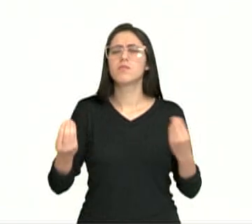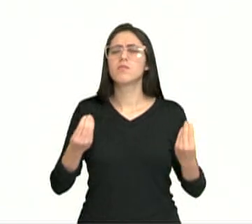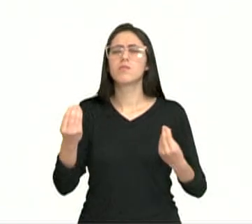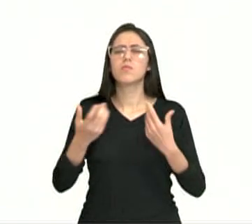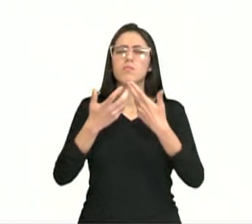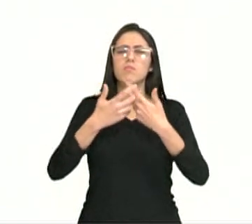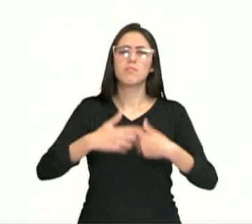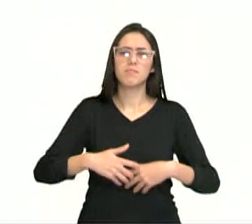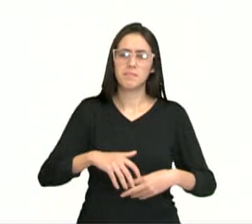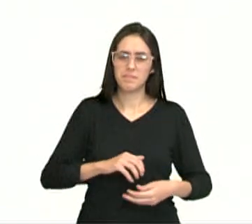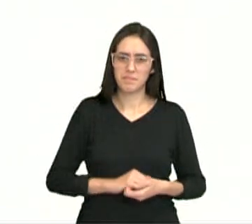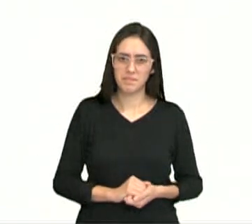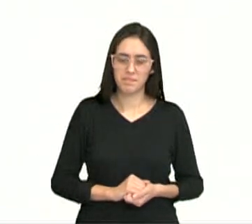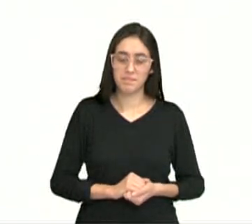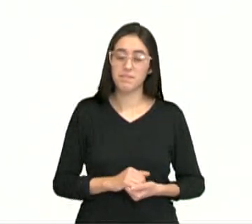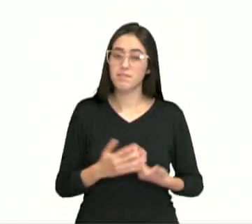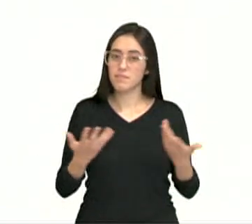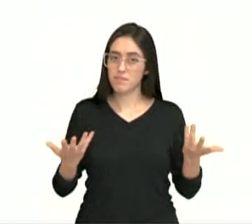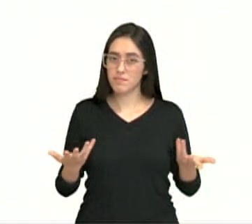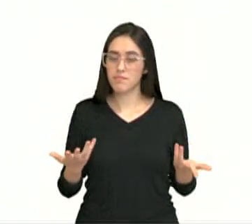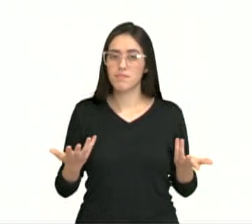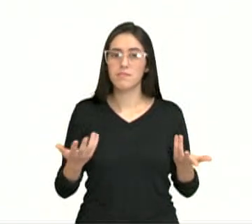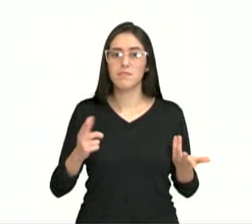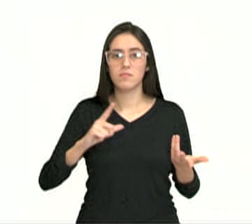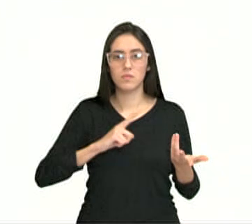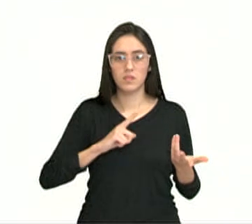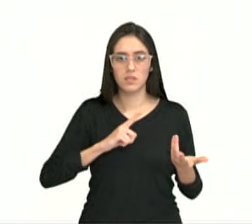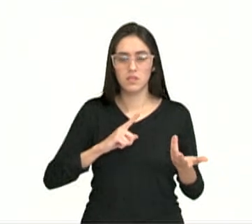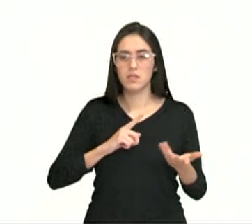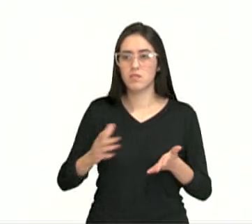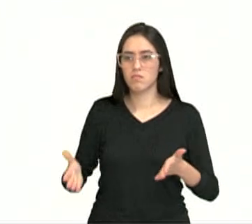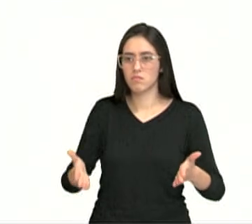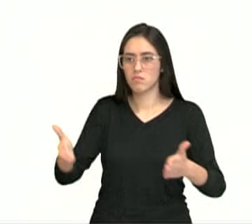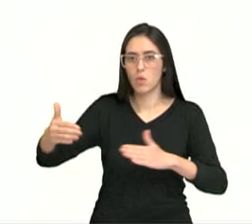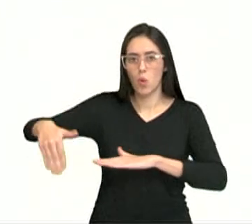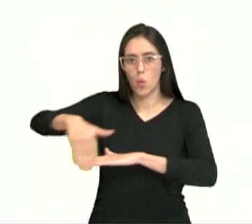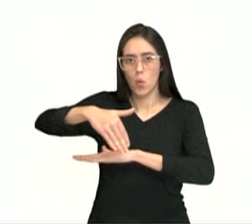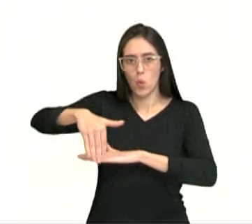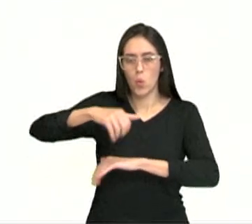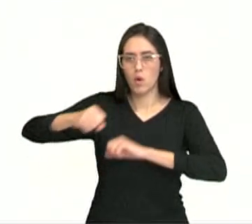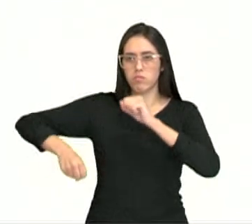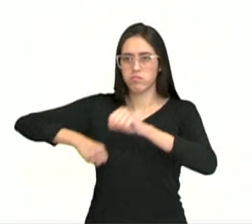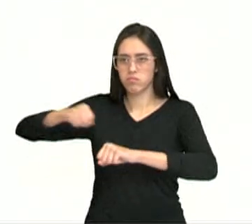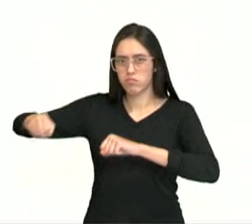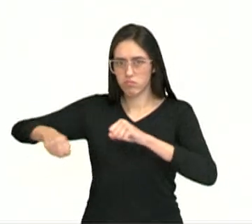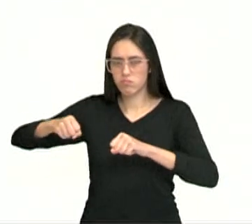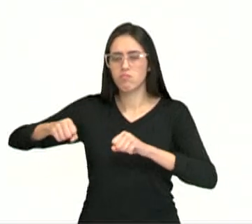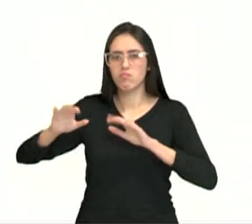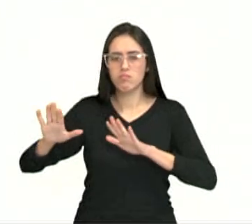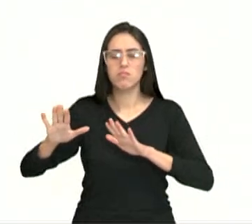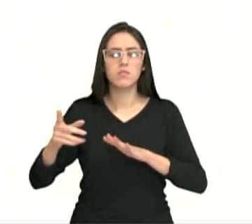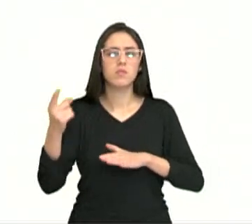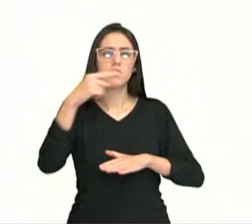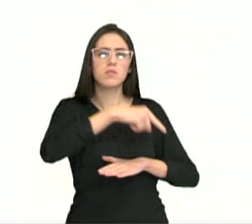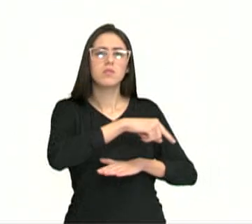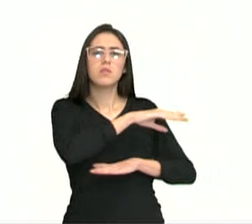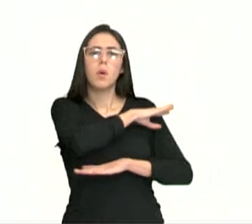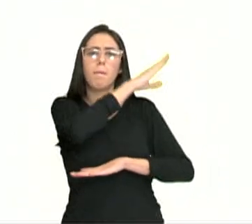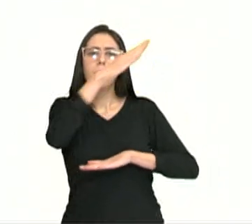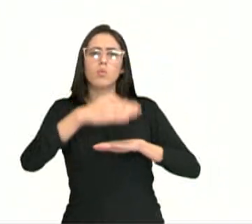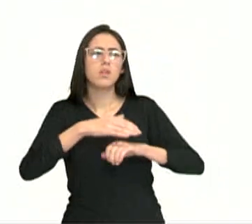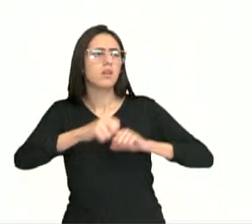funciona? Ciclismo de estrada e mountain bike seriam modalidades diferentes? Qual é a sua